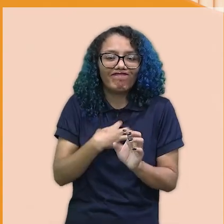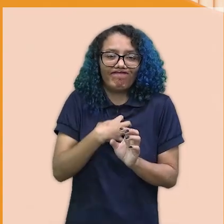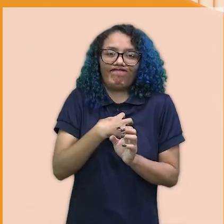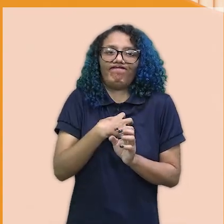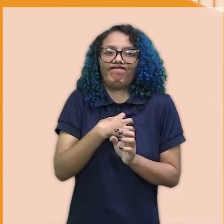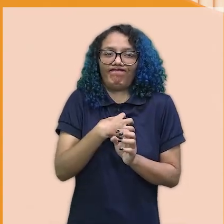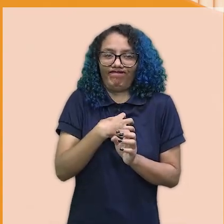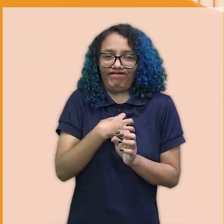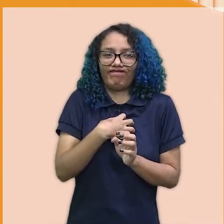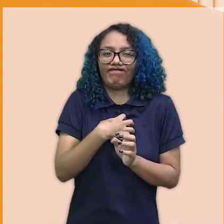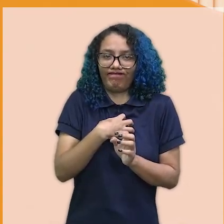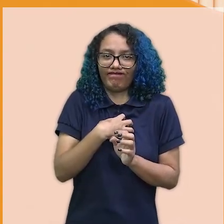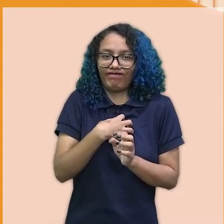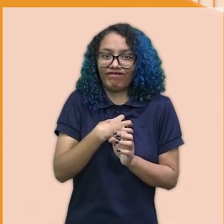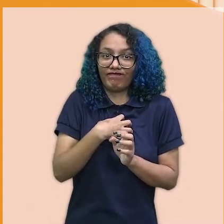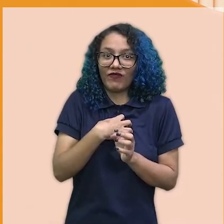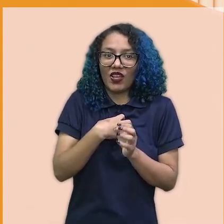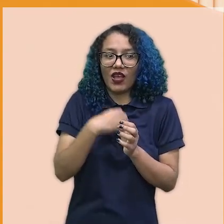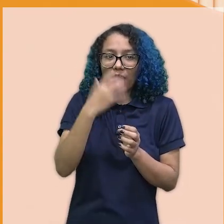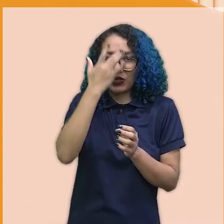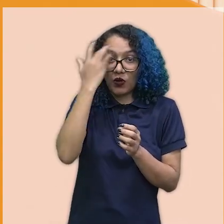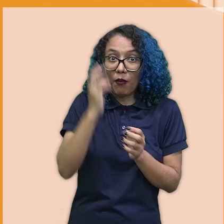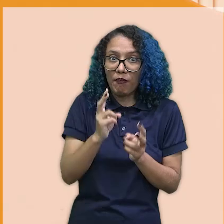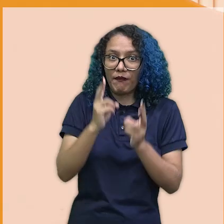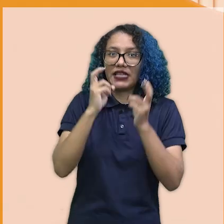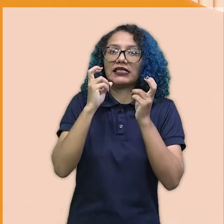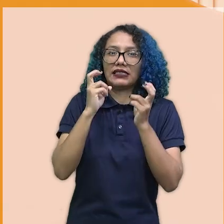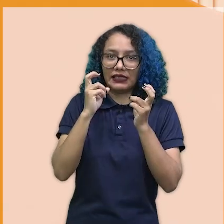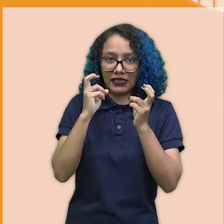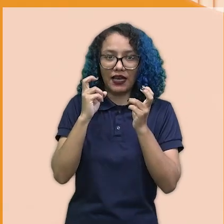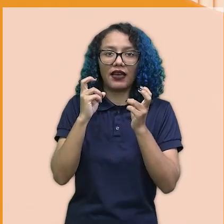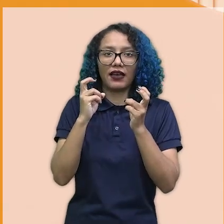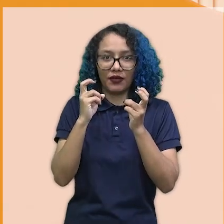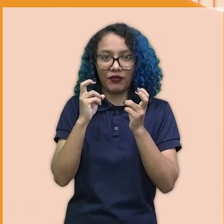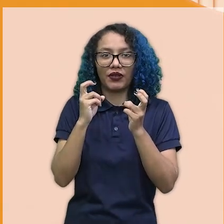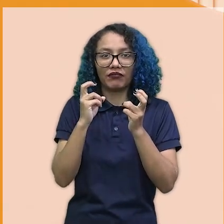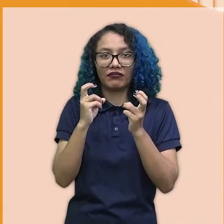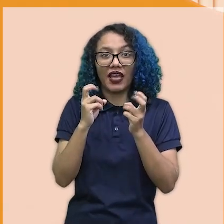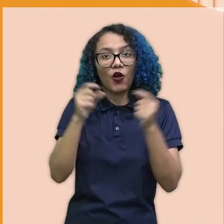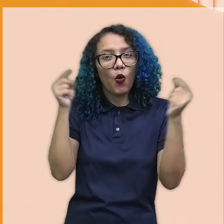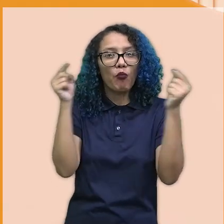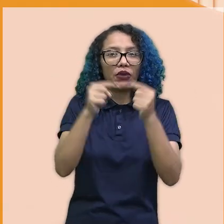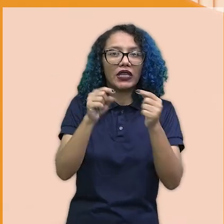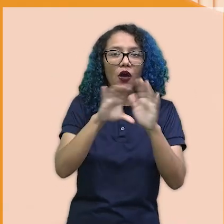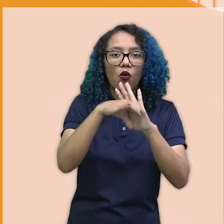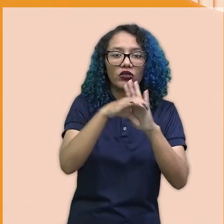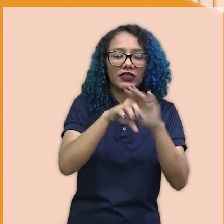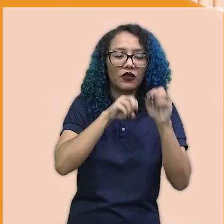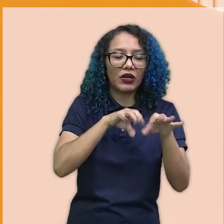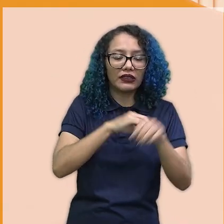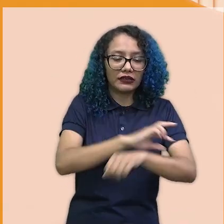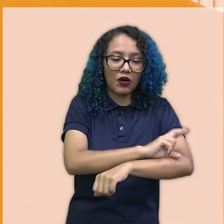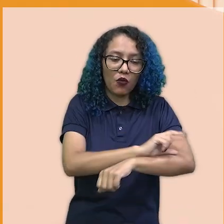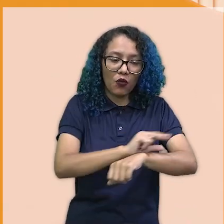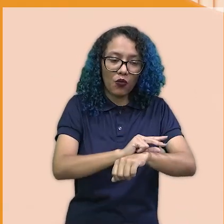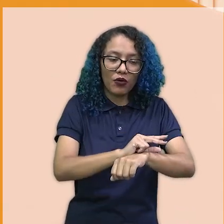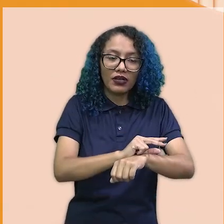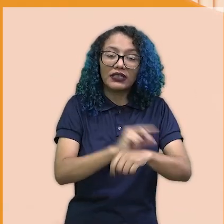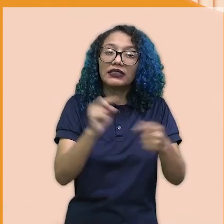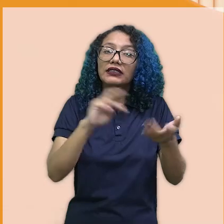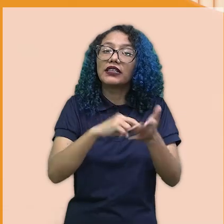isso. O sujeito, ele percebe, né, o letramento racial é ter essa percepção de que,